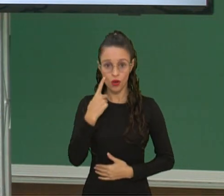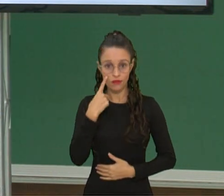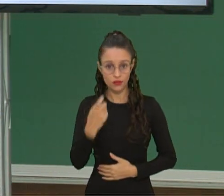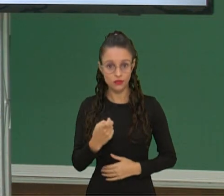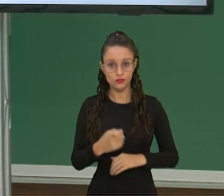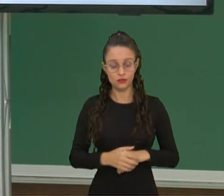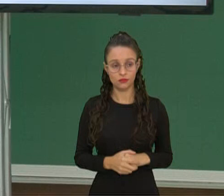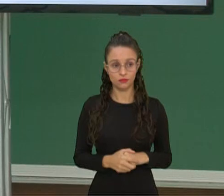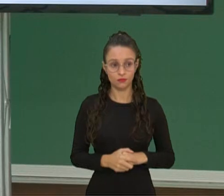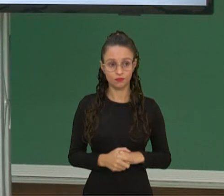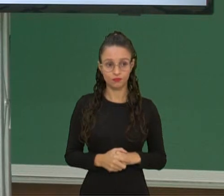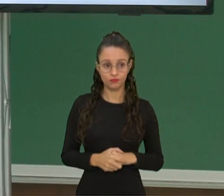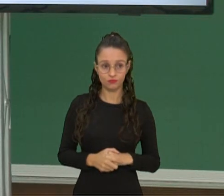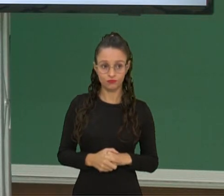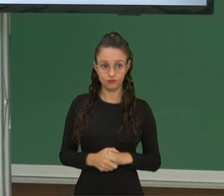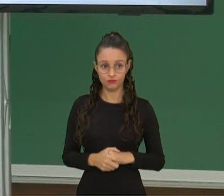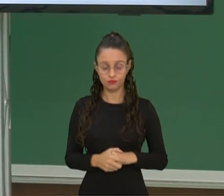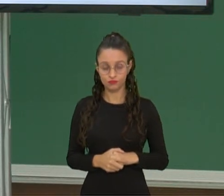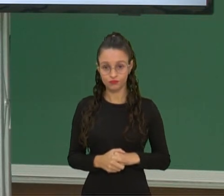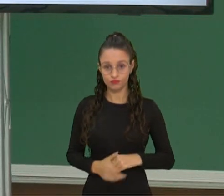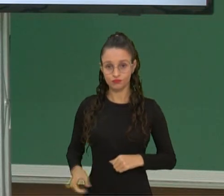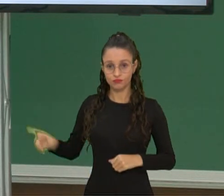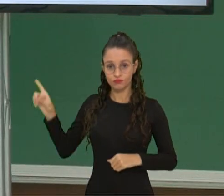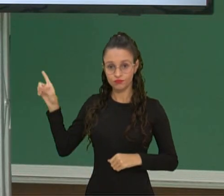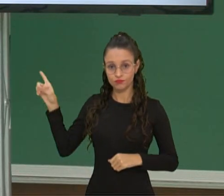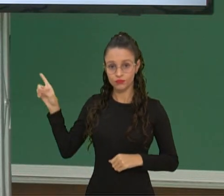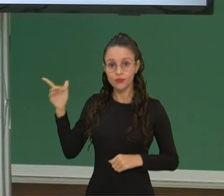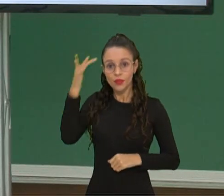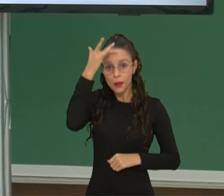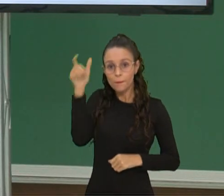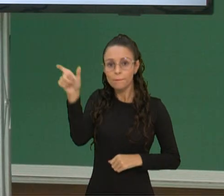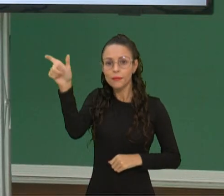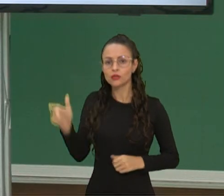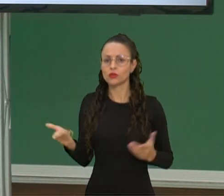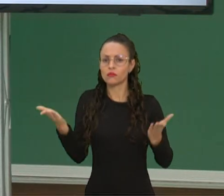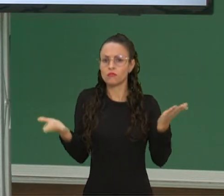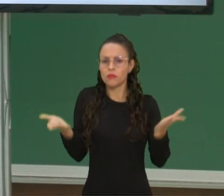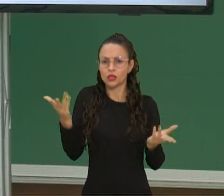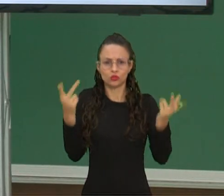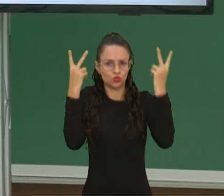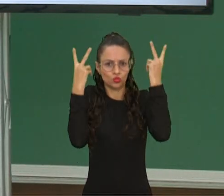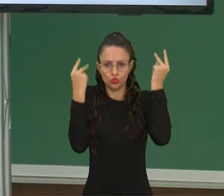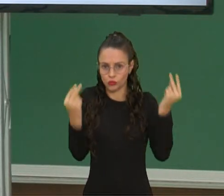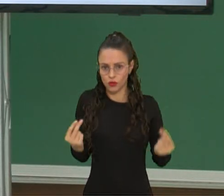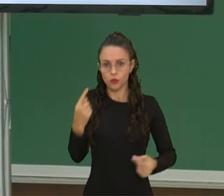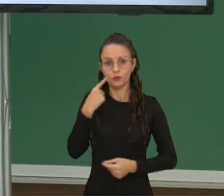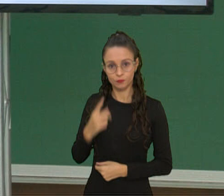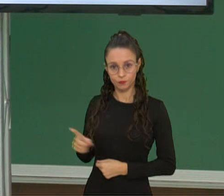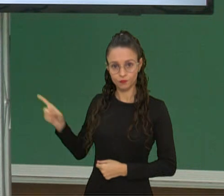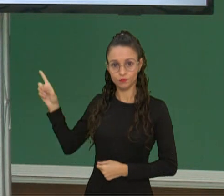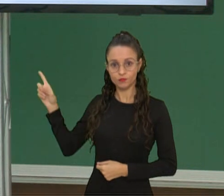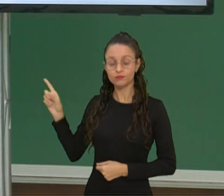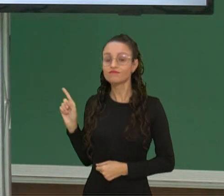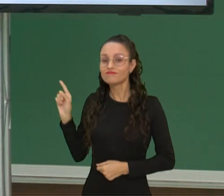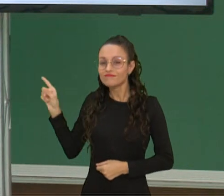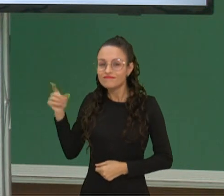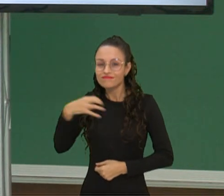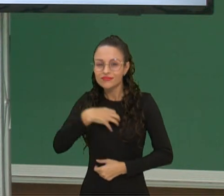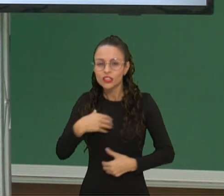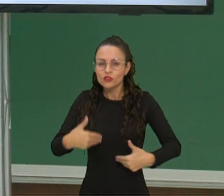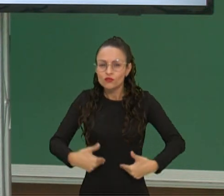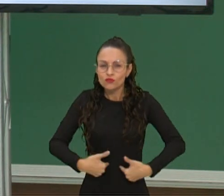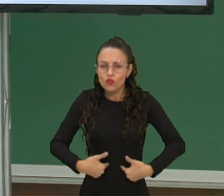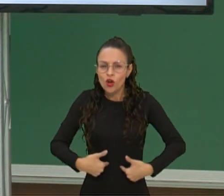só que interessante e aqui uma pessoa com peso normal tá então quando ela está com fome